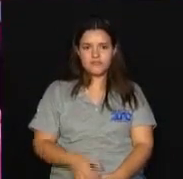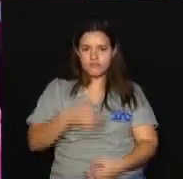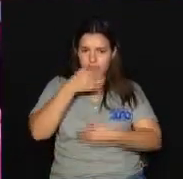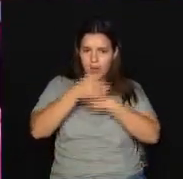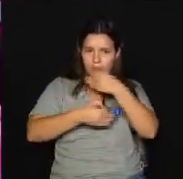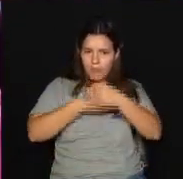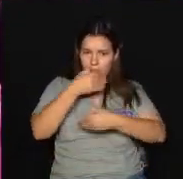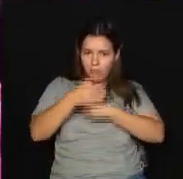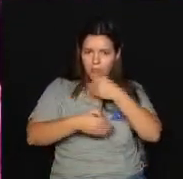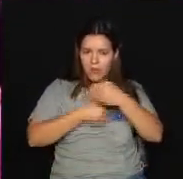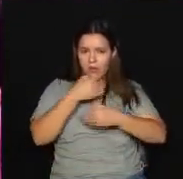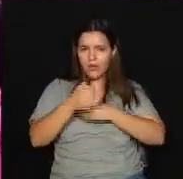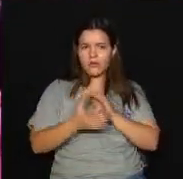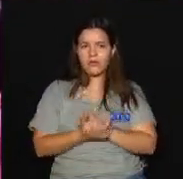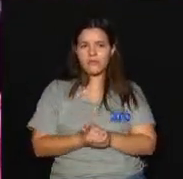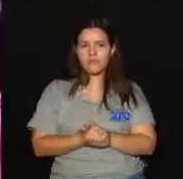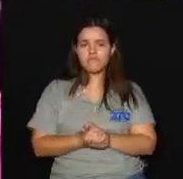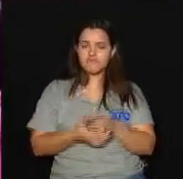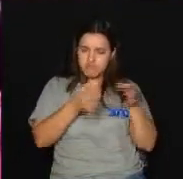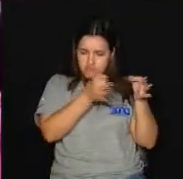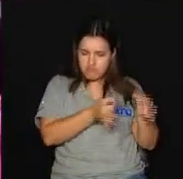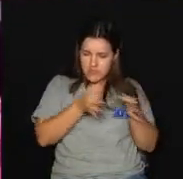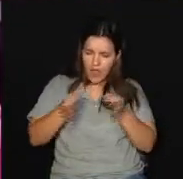discurso protocolar.